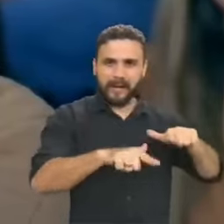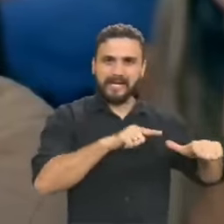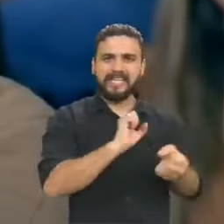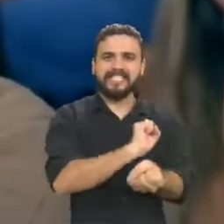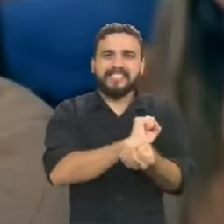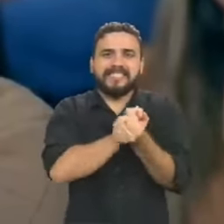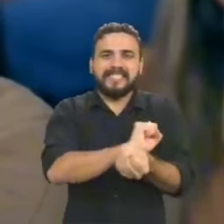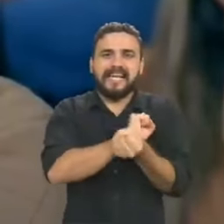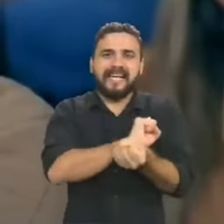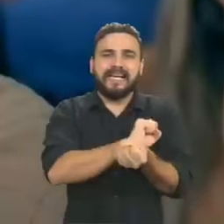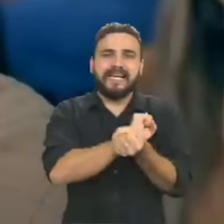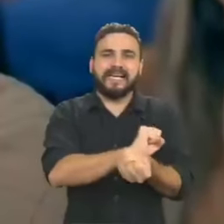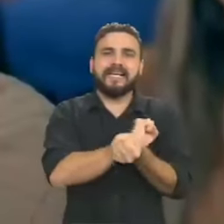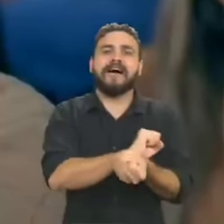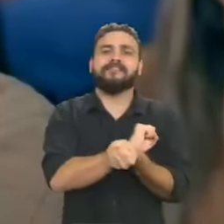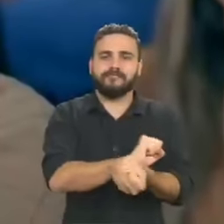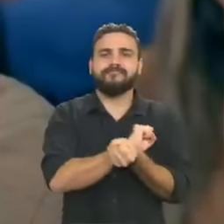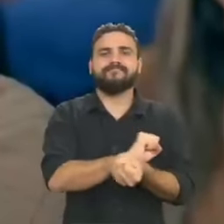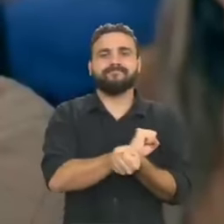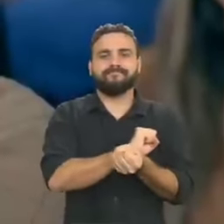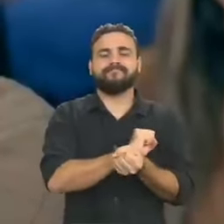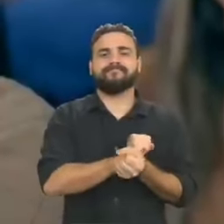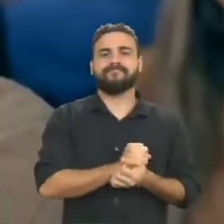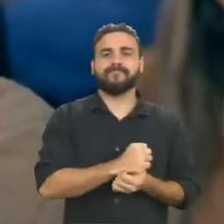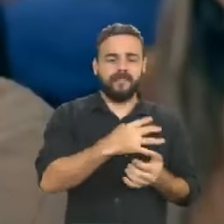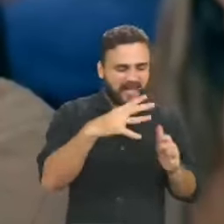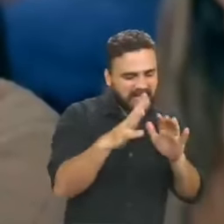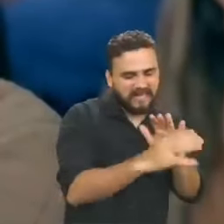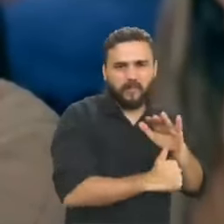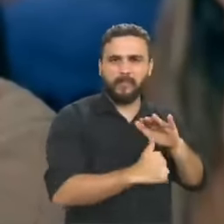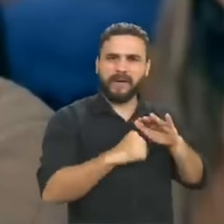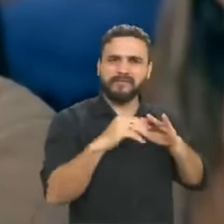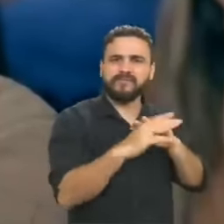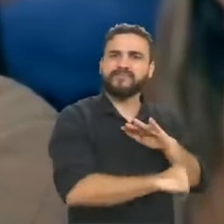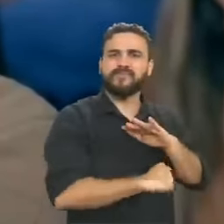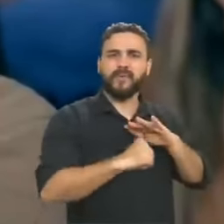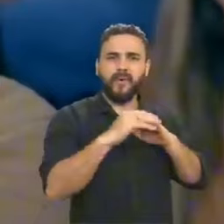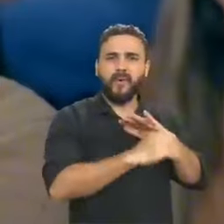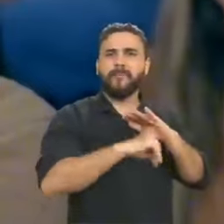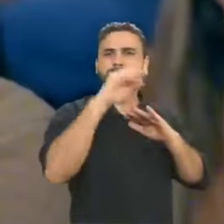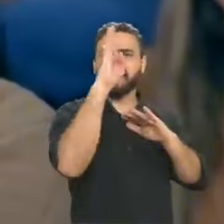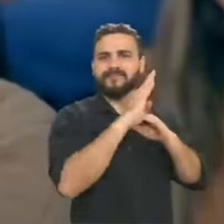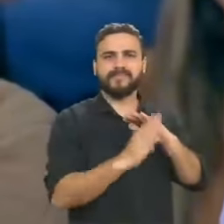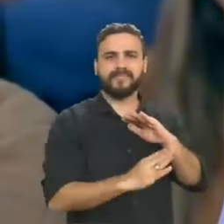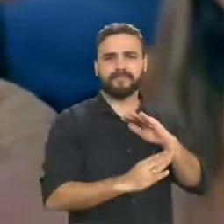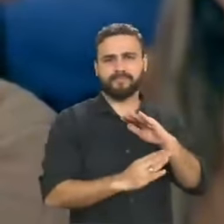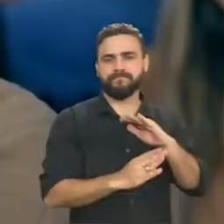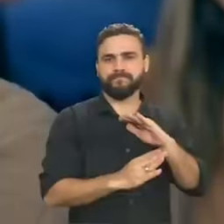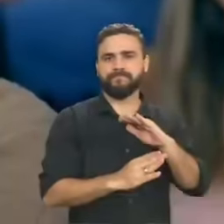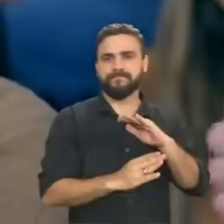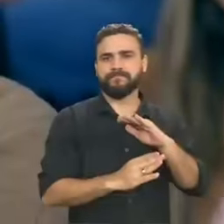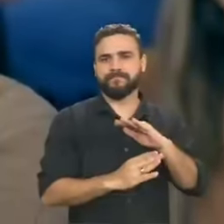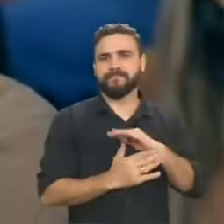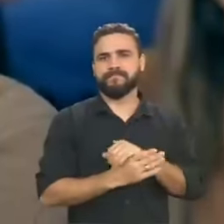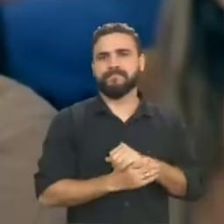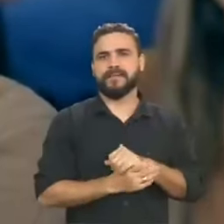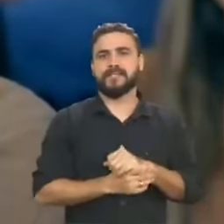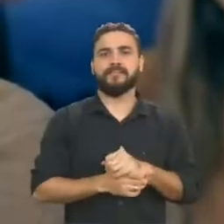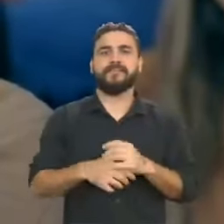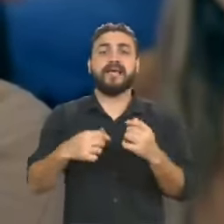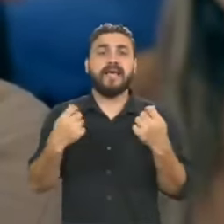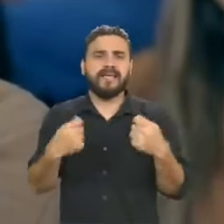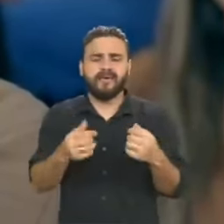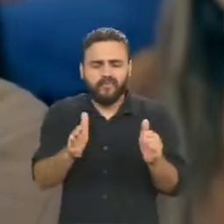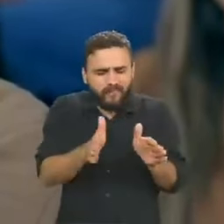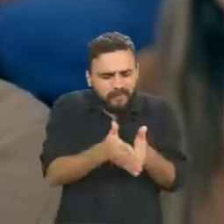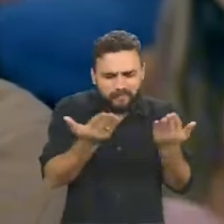cana, extrair borracha, extrair ouro. Brasil, décima economia do mundo, Angola lá embaixo, uma pobreza sem